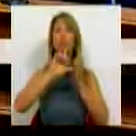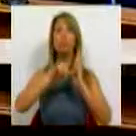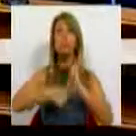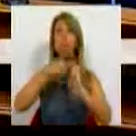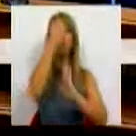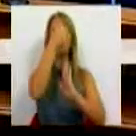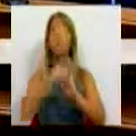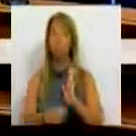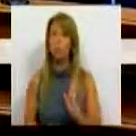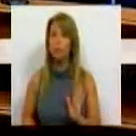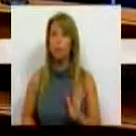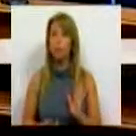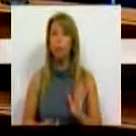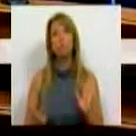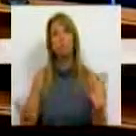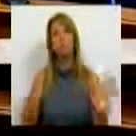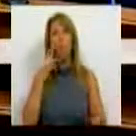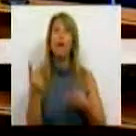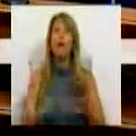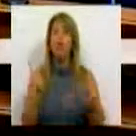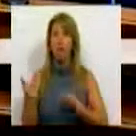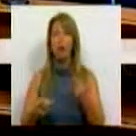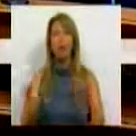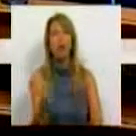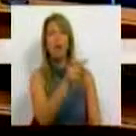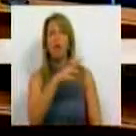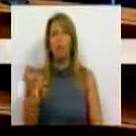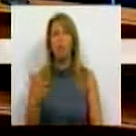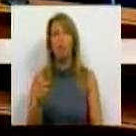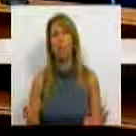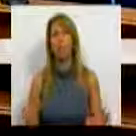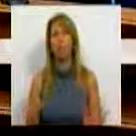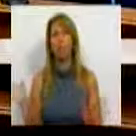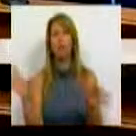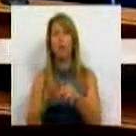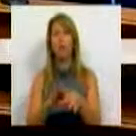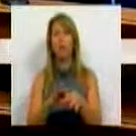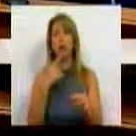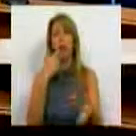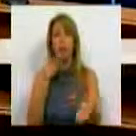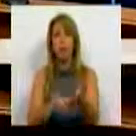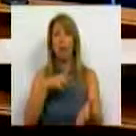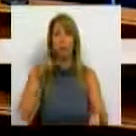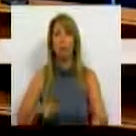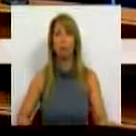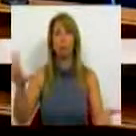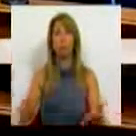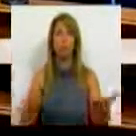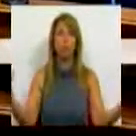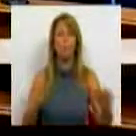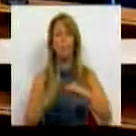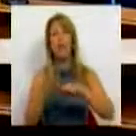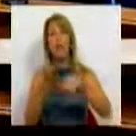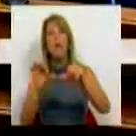resolução partindo de um diagnóstico errado da realidade portuguesa. De resto, a intervenção da senhora deputada Mercedes